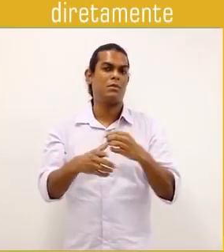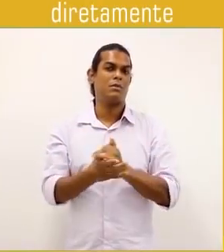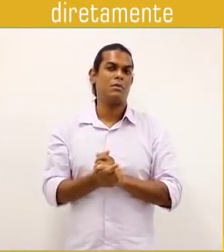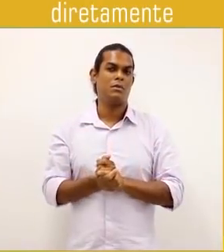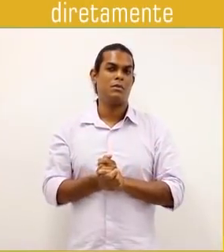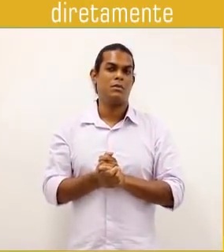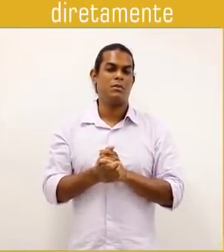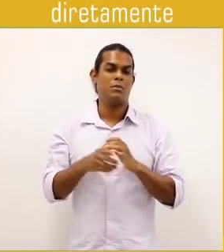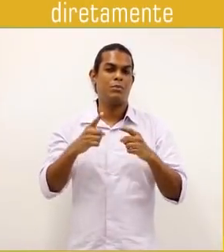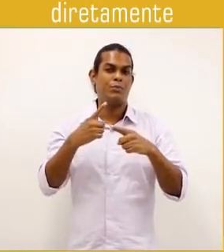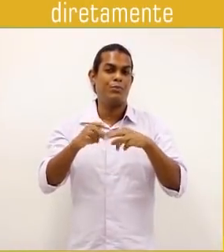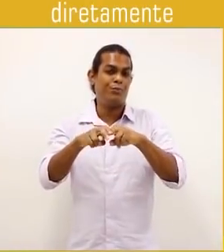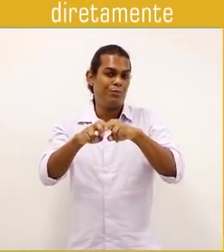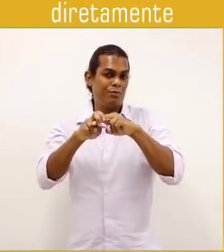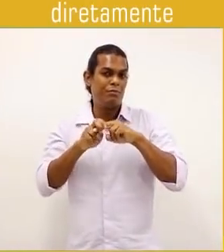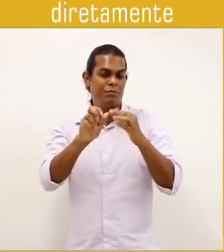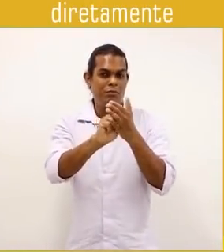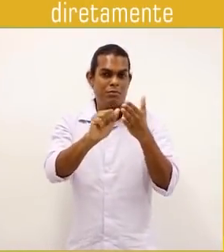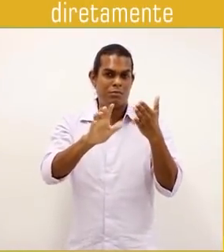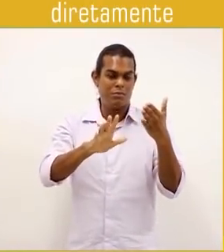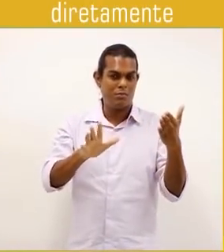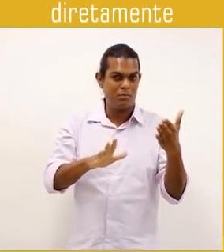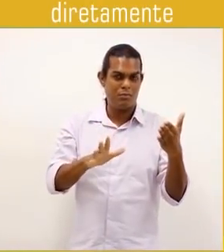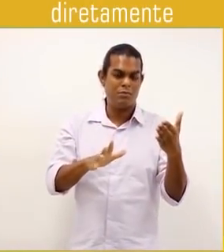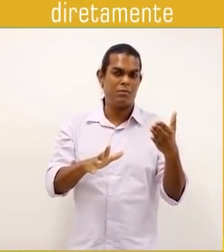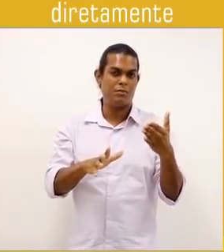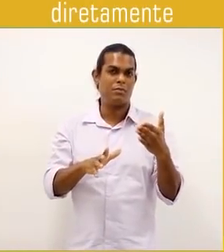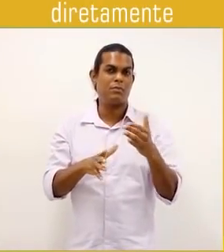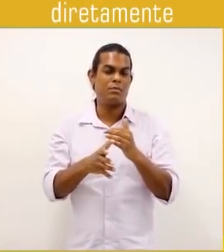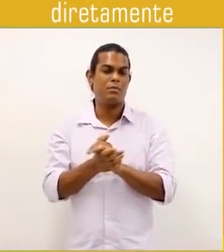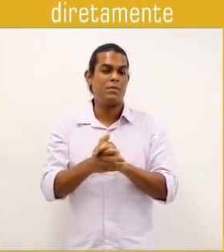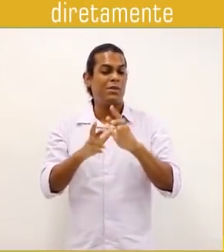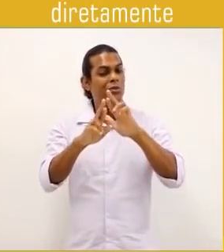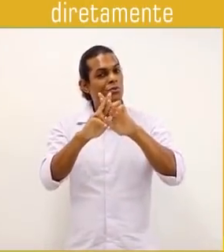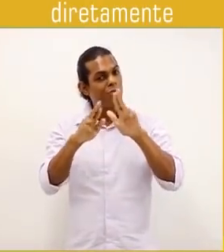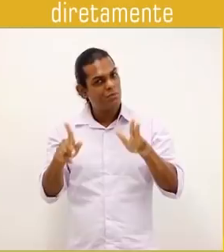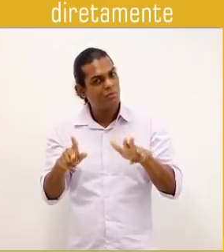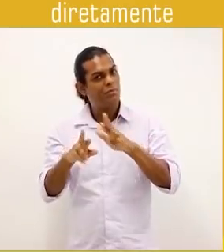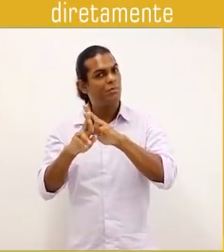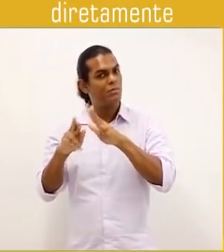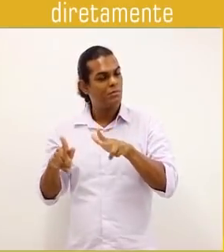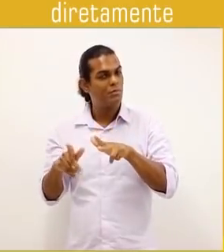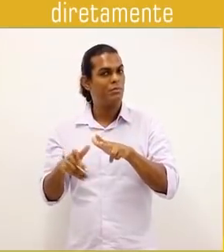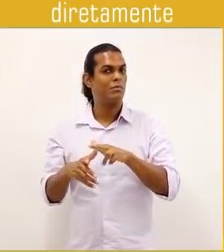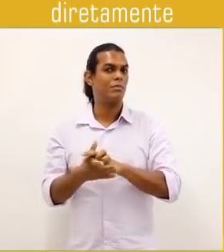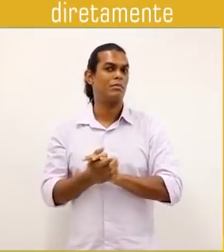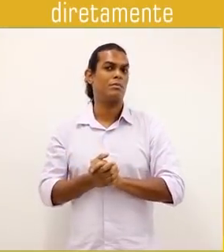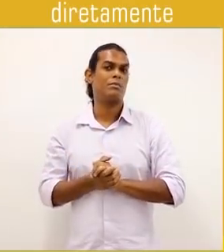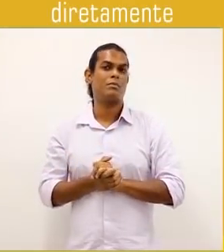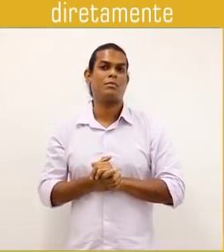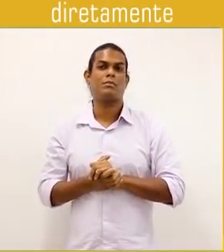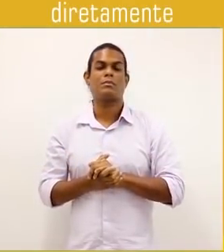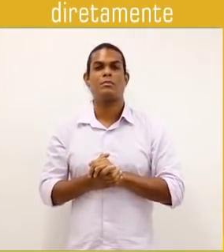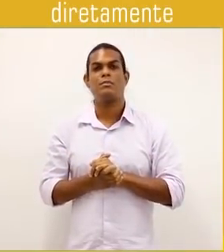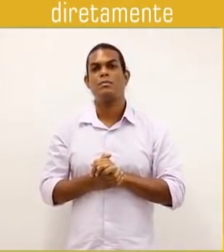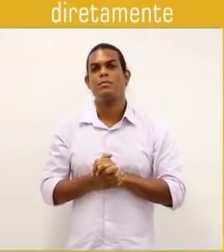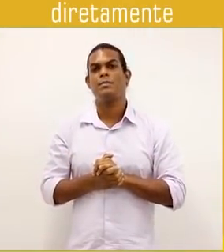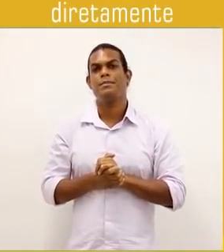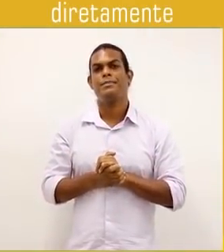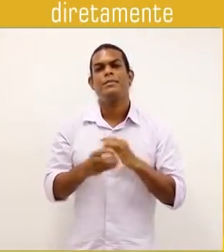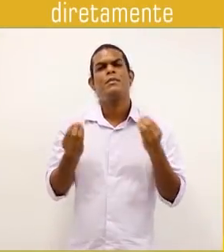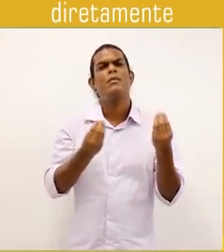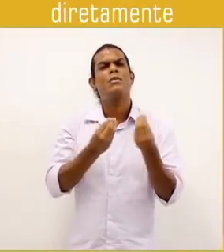trabalho. Uma coisa é a função, e aí se torna acidente do trabalho, e outra coisa é o exercício do trabalho peculiar.